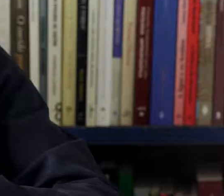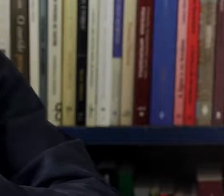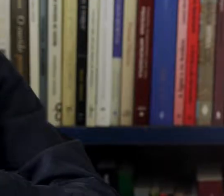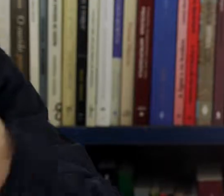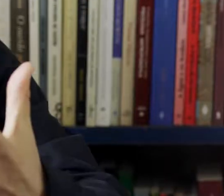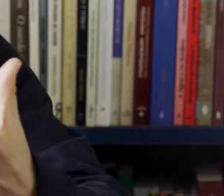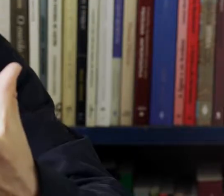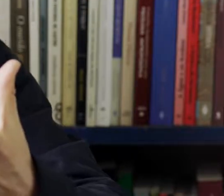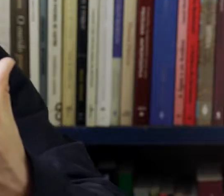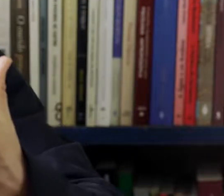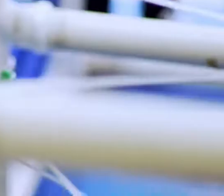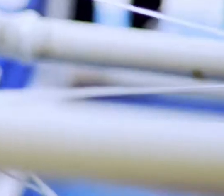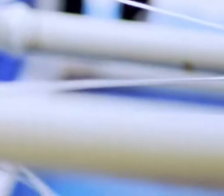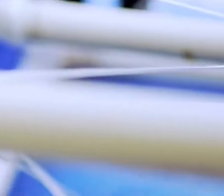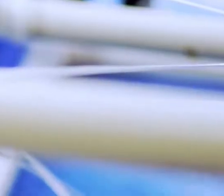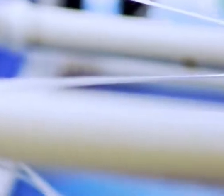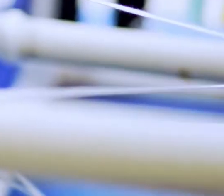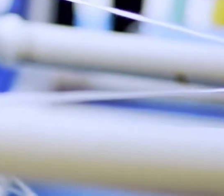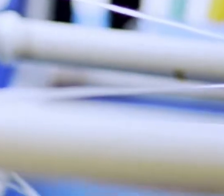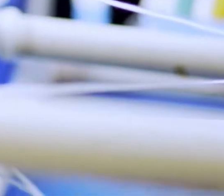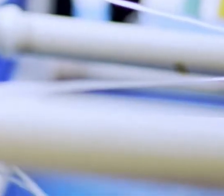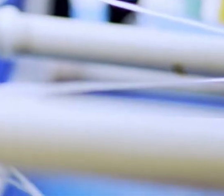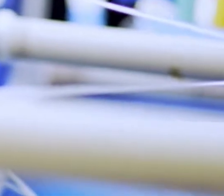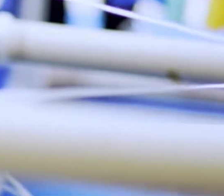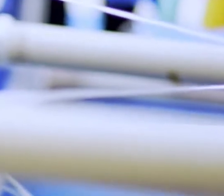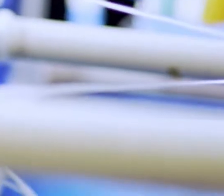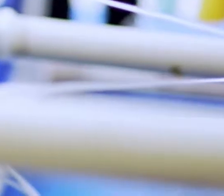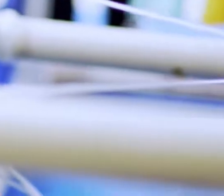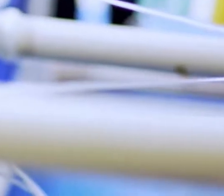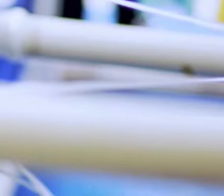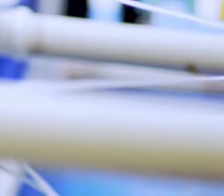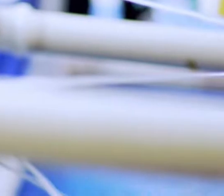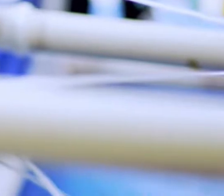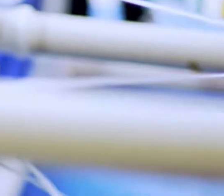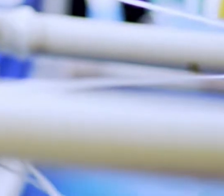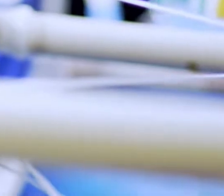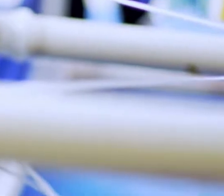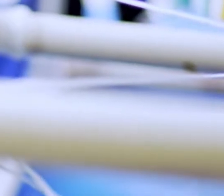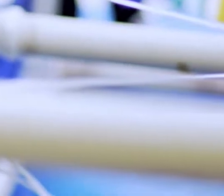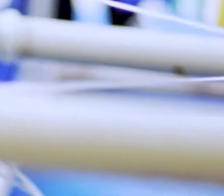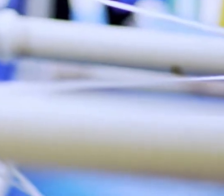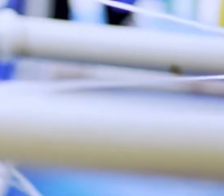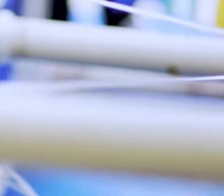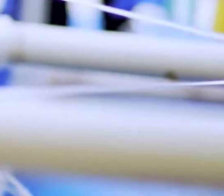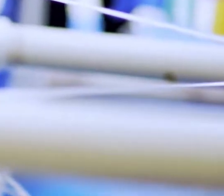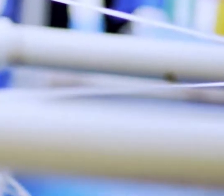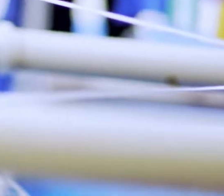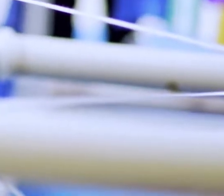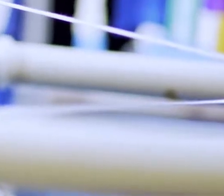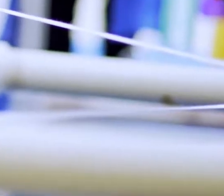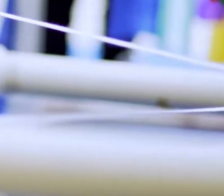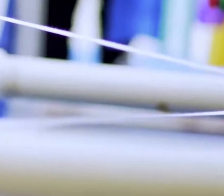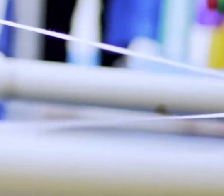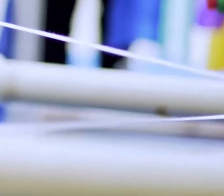coisas, né? Então é muita força. Biologia e ser e alma não estão distintos, né? Eles se expressam e